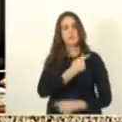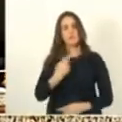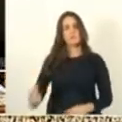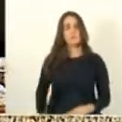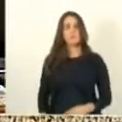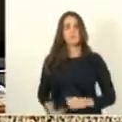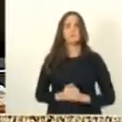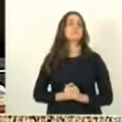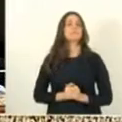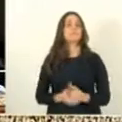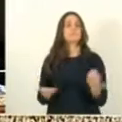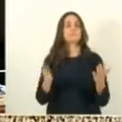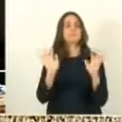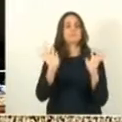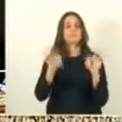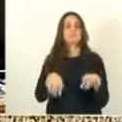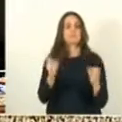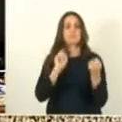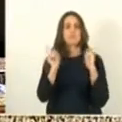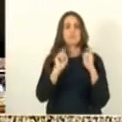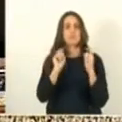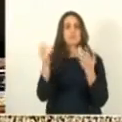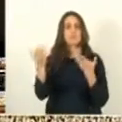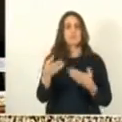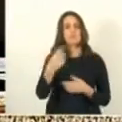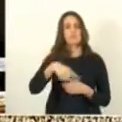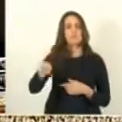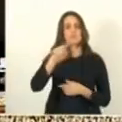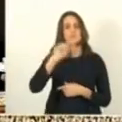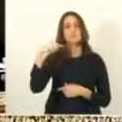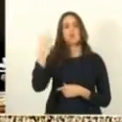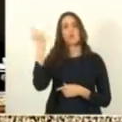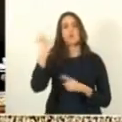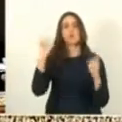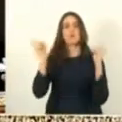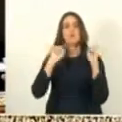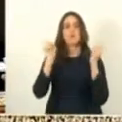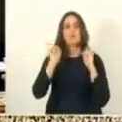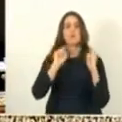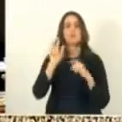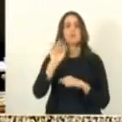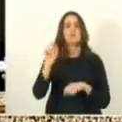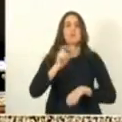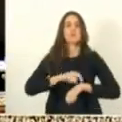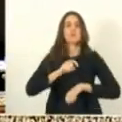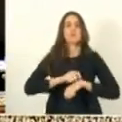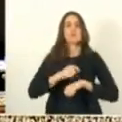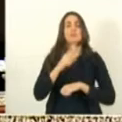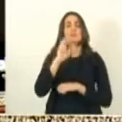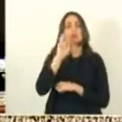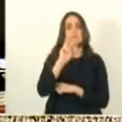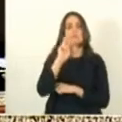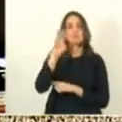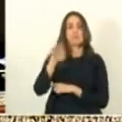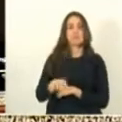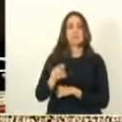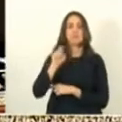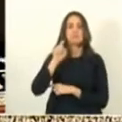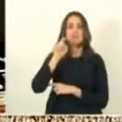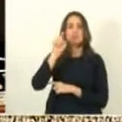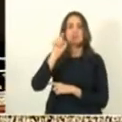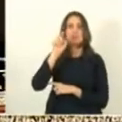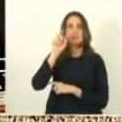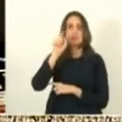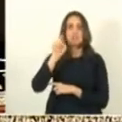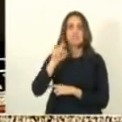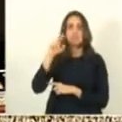Nesse momento, está encerrada a sessão e convoca as senhoras e senhores deputados para a próxima, que será às 15 horas e 57